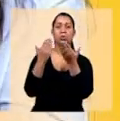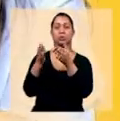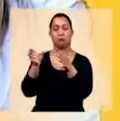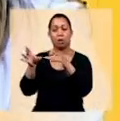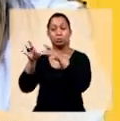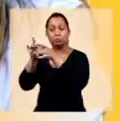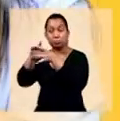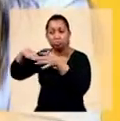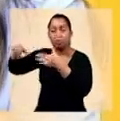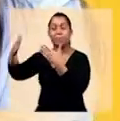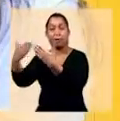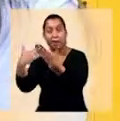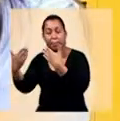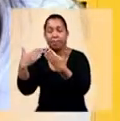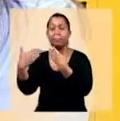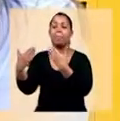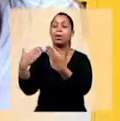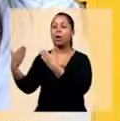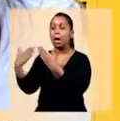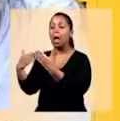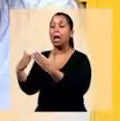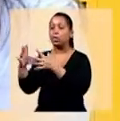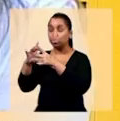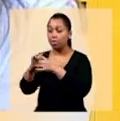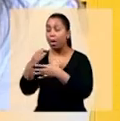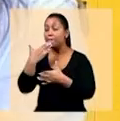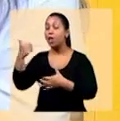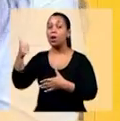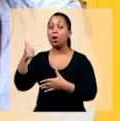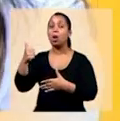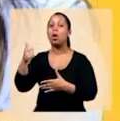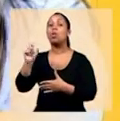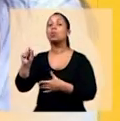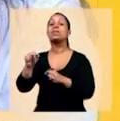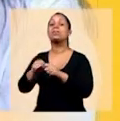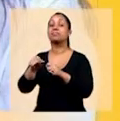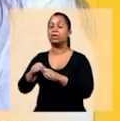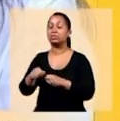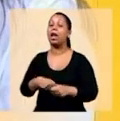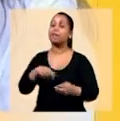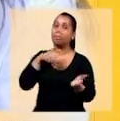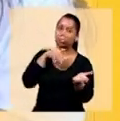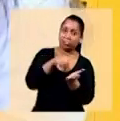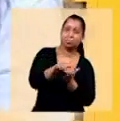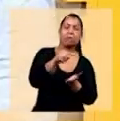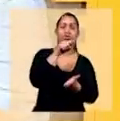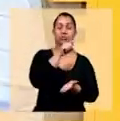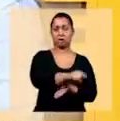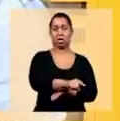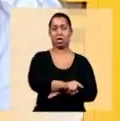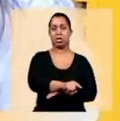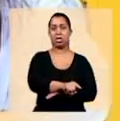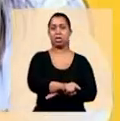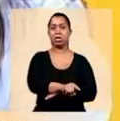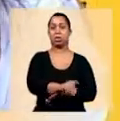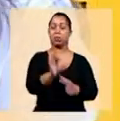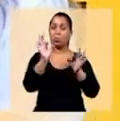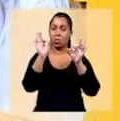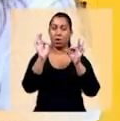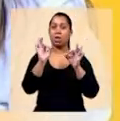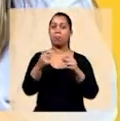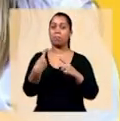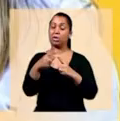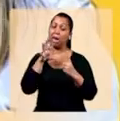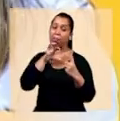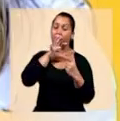psicologia organizacional para juntos chegarmos a melhor decisão ali naquele momento. Vamos demitir esse colaborador por